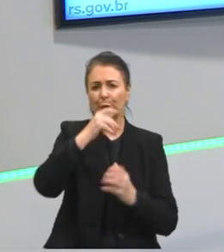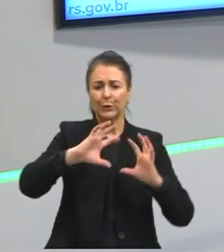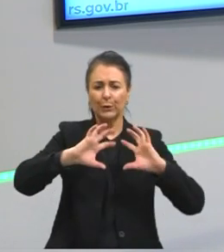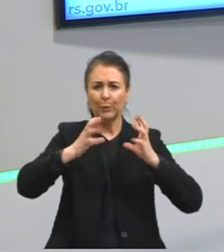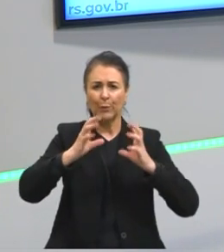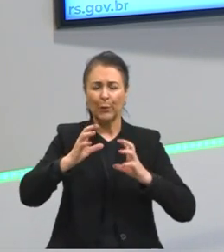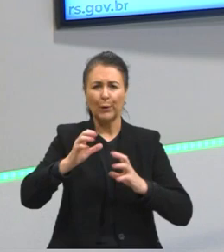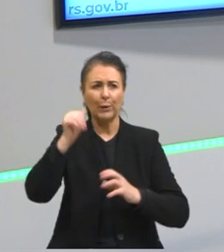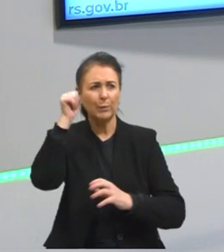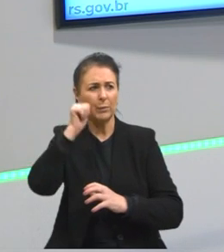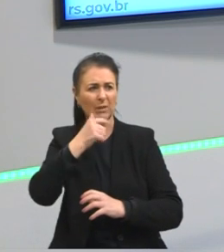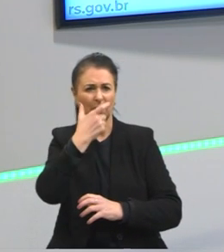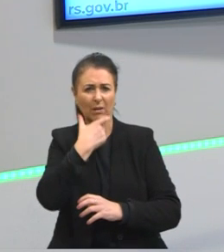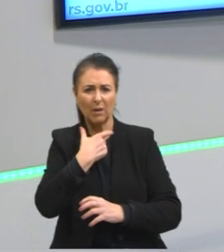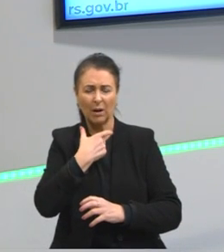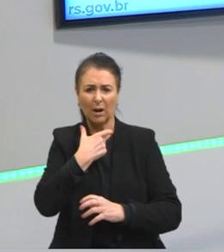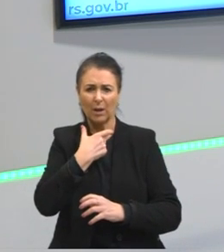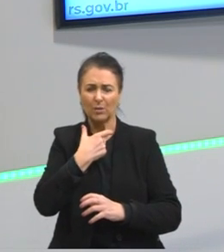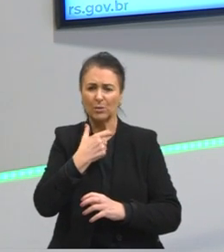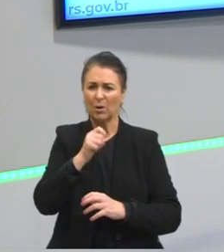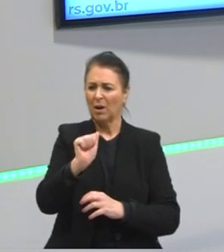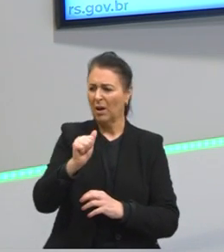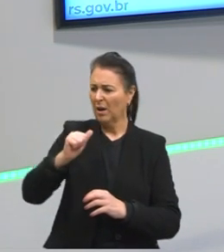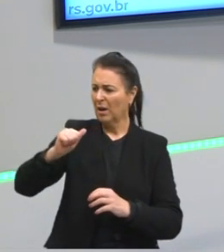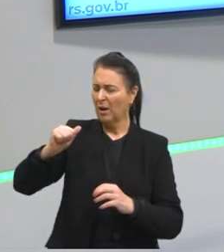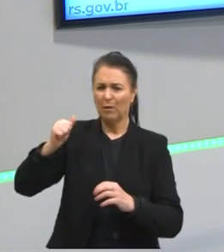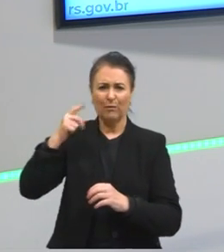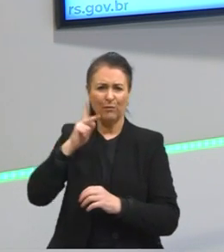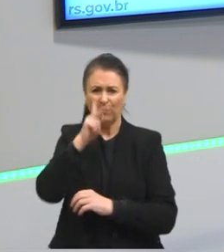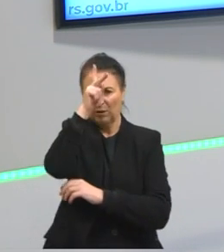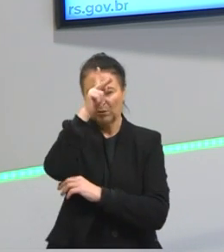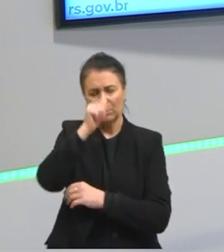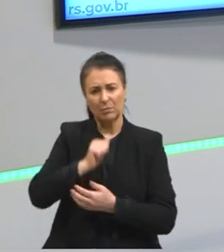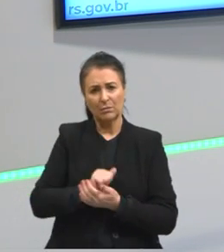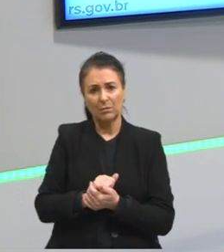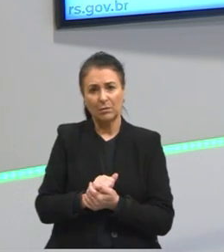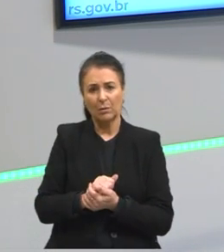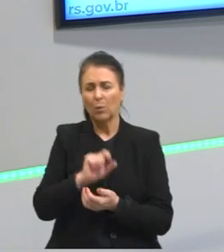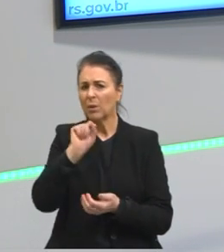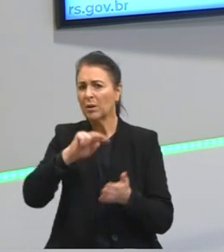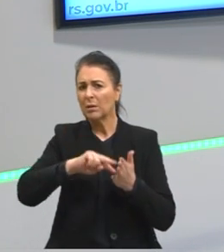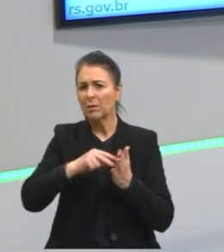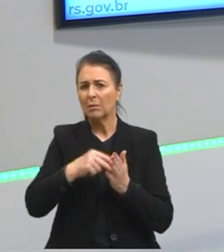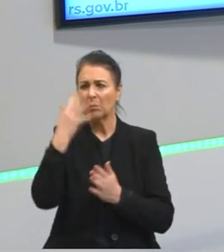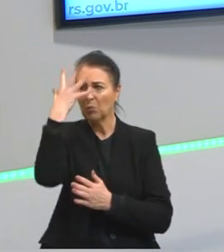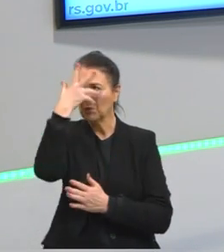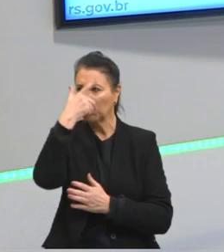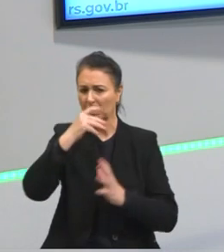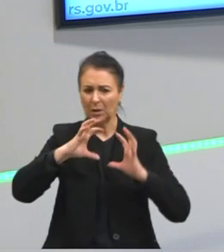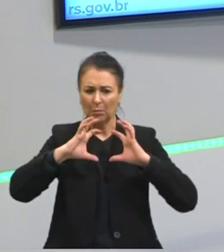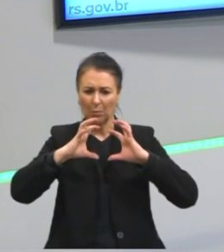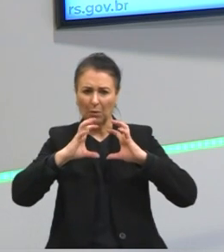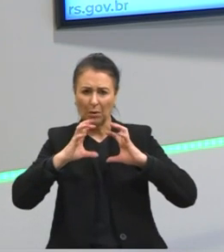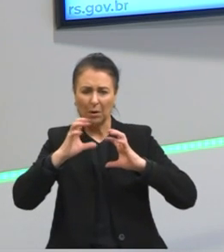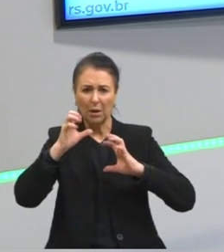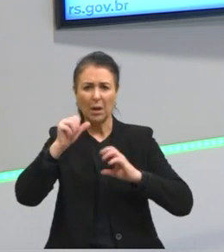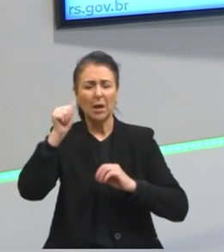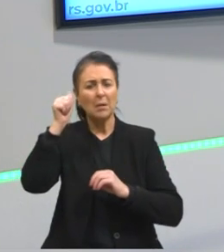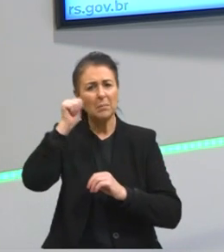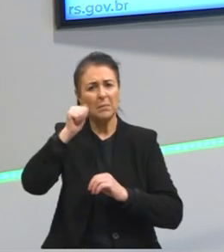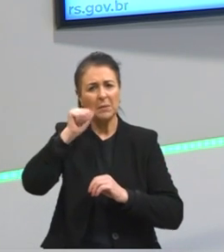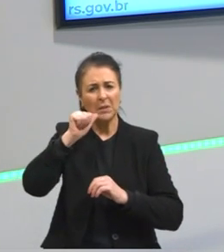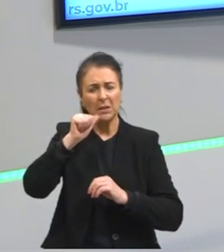forte. O que essa frase significa? Bonita bola, menina acho, toua